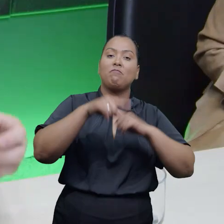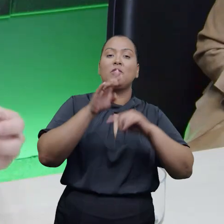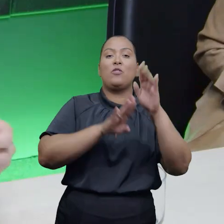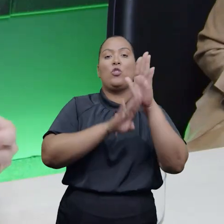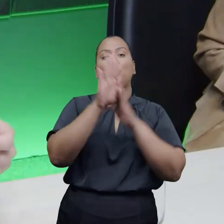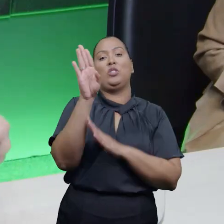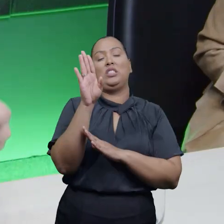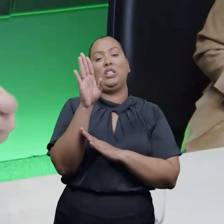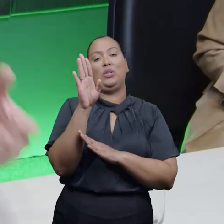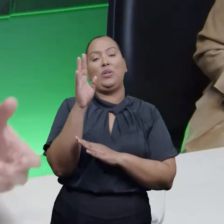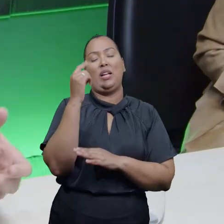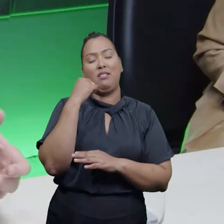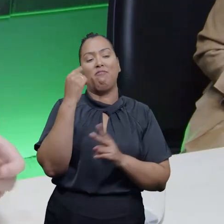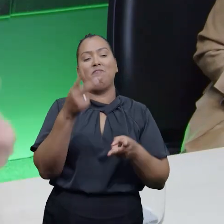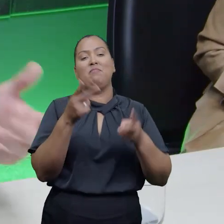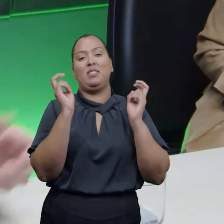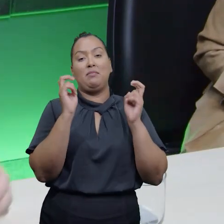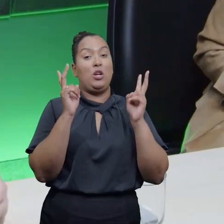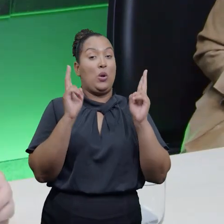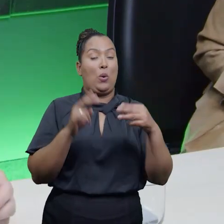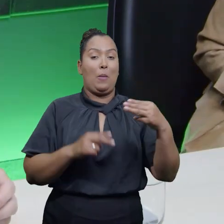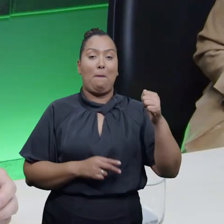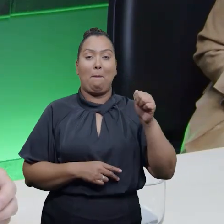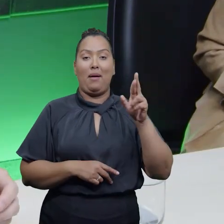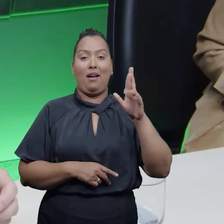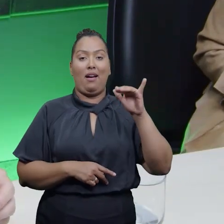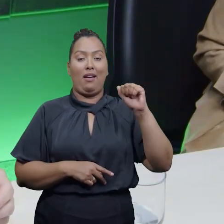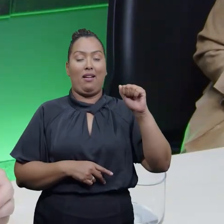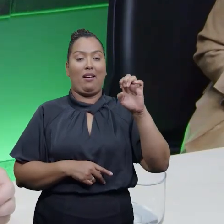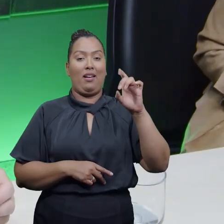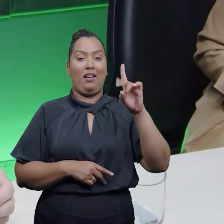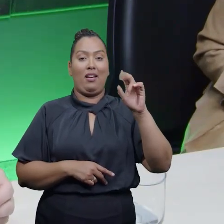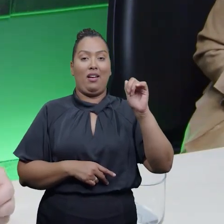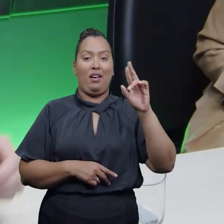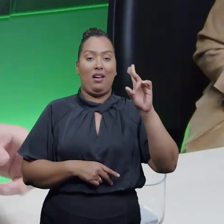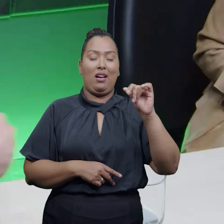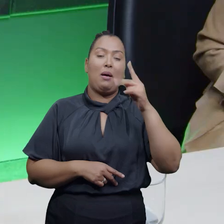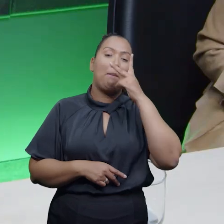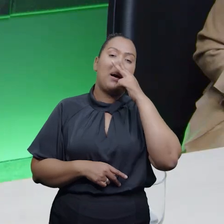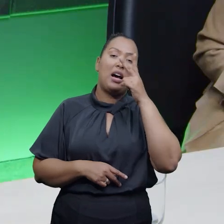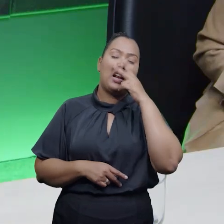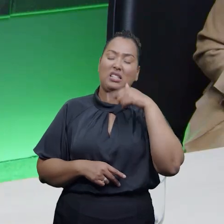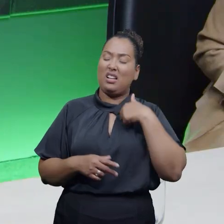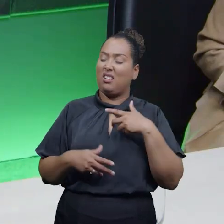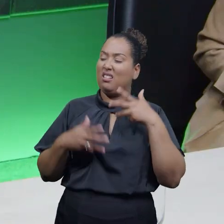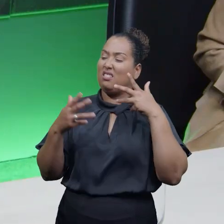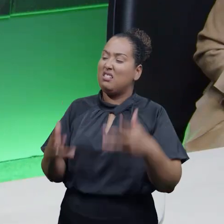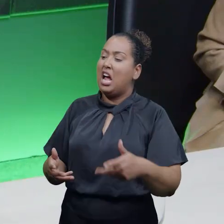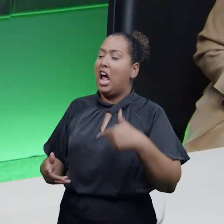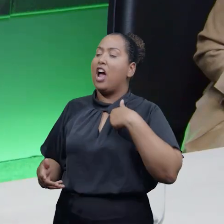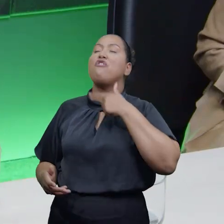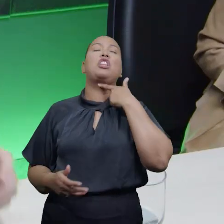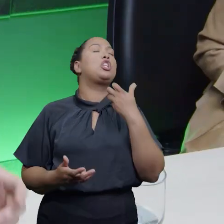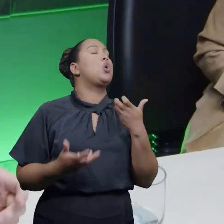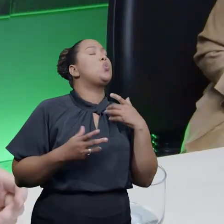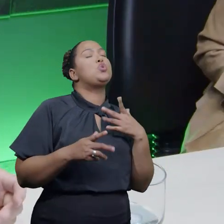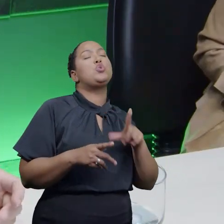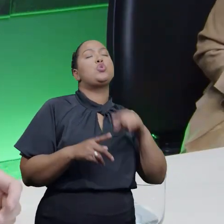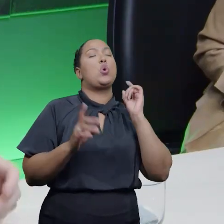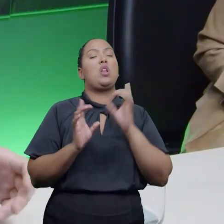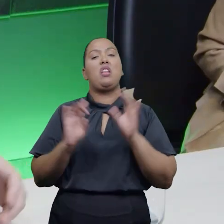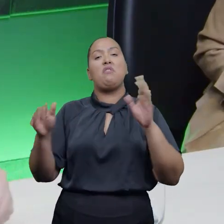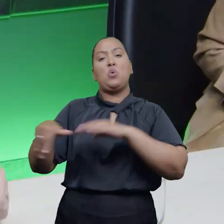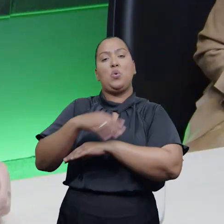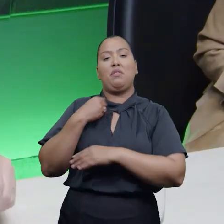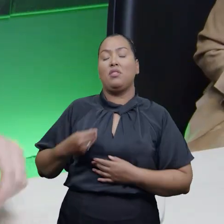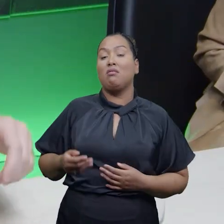evolução, né, assim, dessa percepção, e como a doutora Maria Eduarda falou, da percepção de que a pessoa não está lá porque ela quer, né? Esse é um argumento